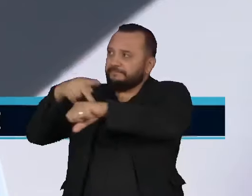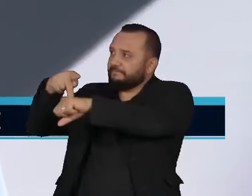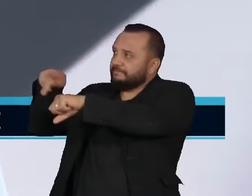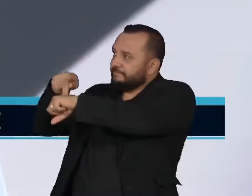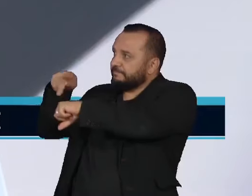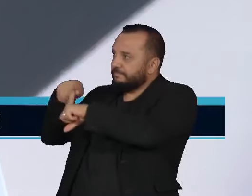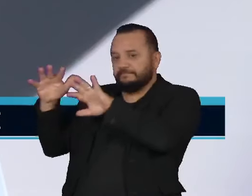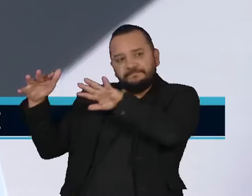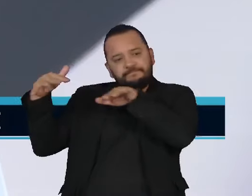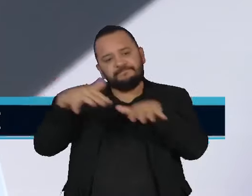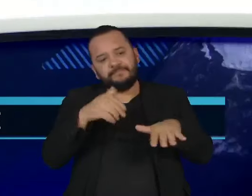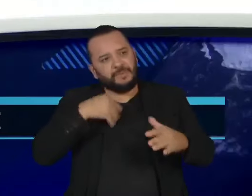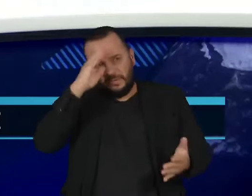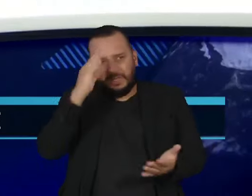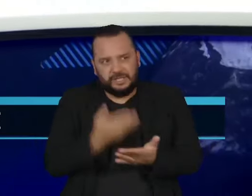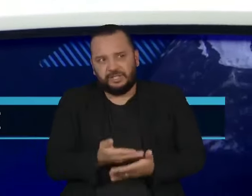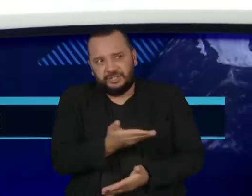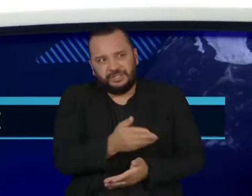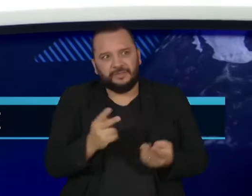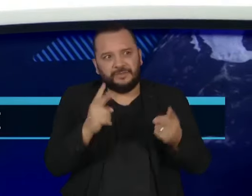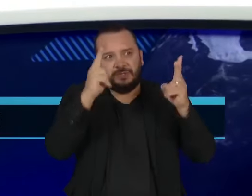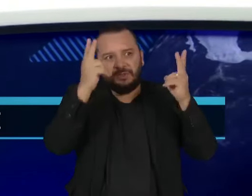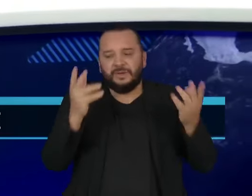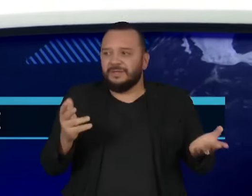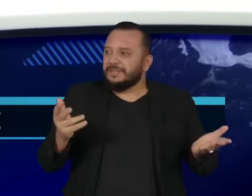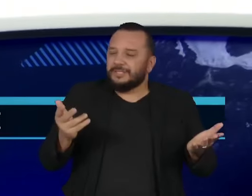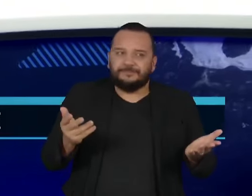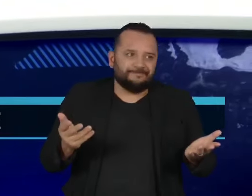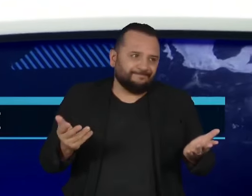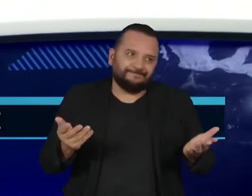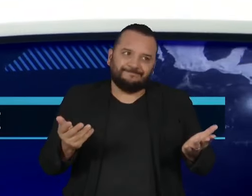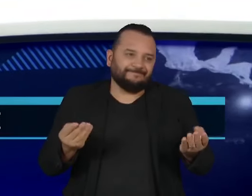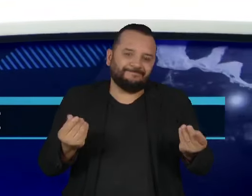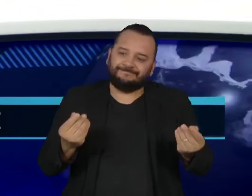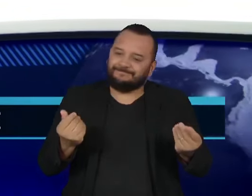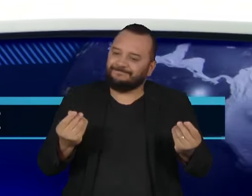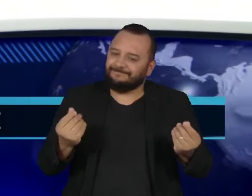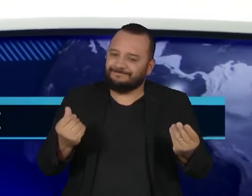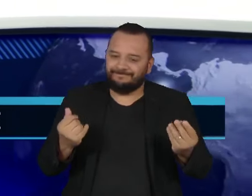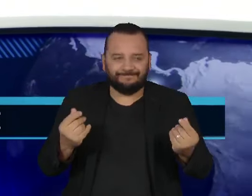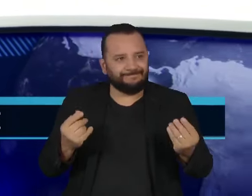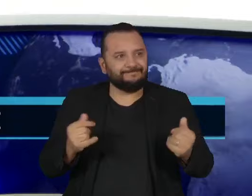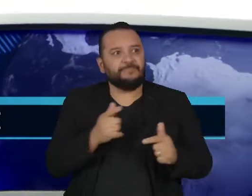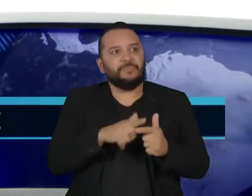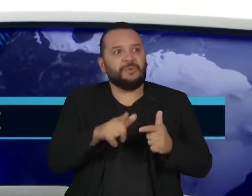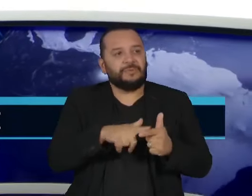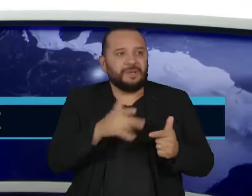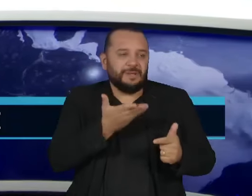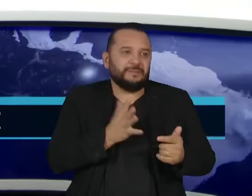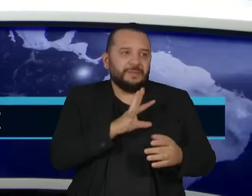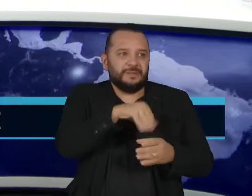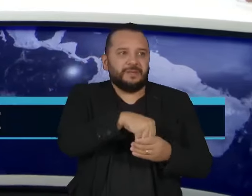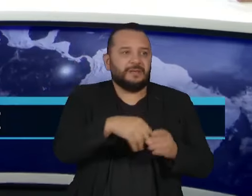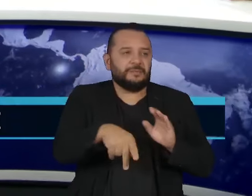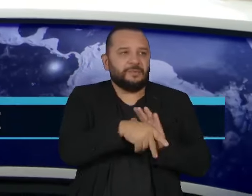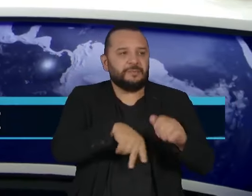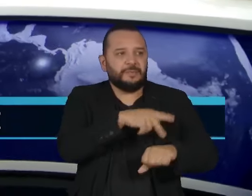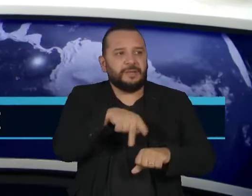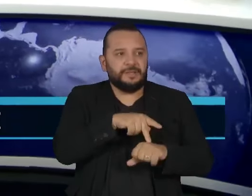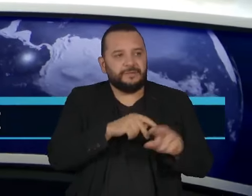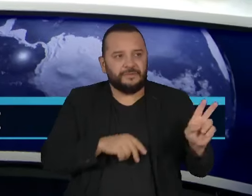aliado e apoiando o regime, isso cria uma situação insustentável do ponto de vista político, pelo menos dentro da letra da lei